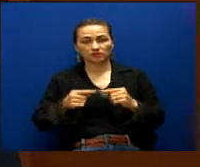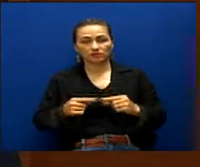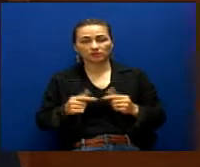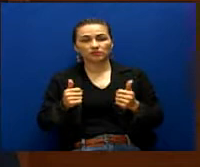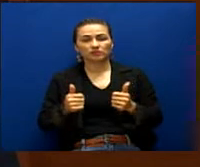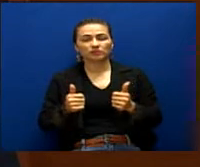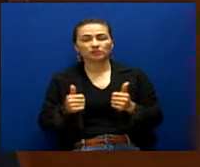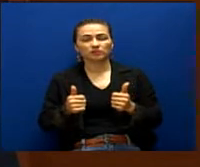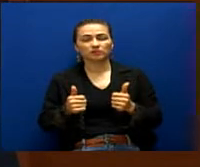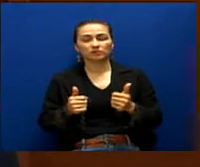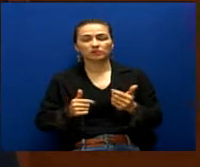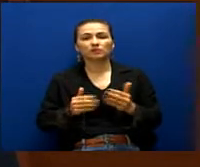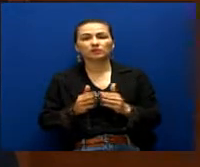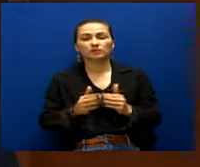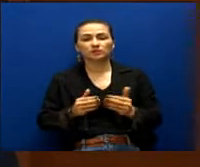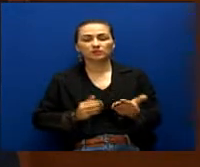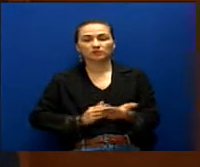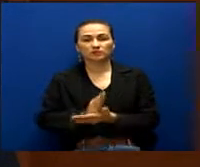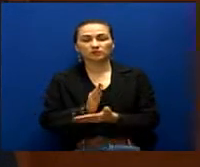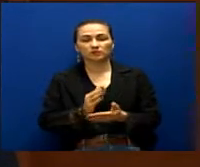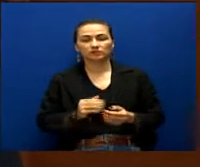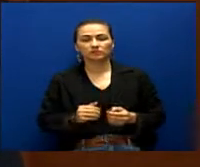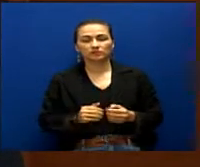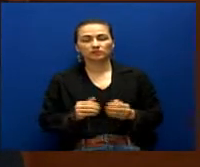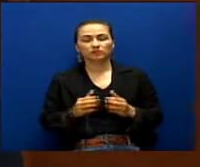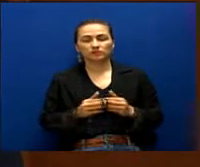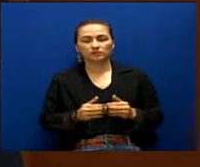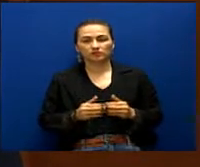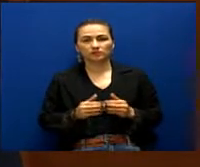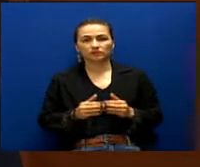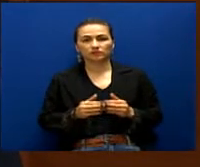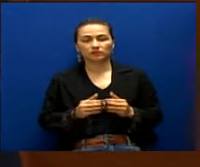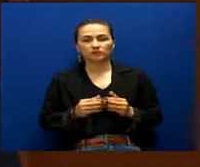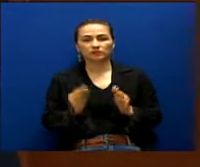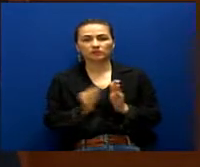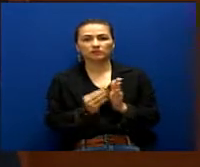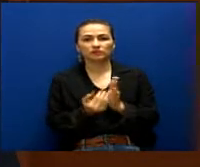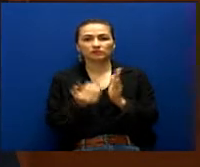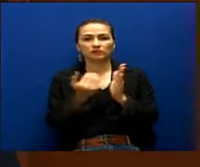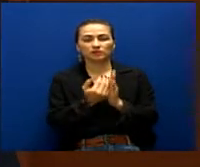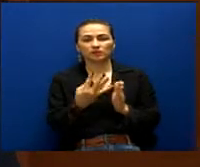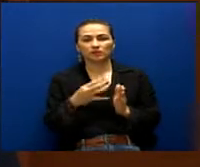Mário Marte. Tá certo. Vereador Hudson. Peço, sim, as 40 emendas aí.